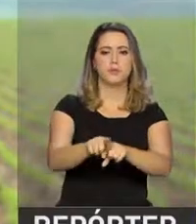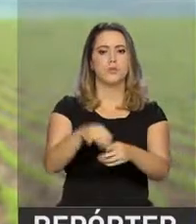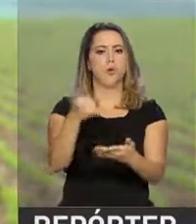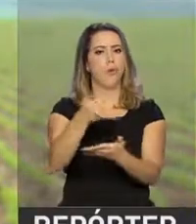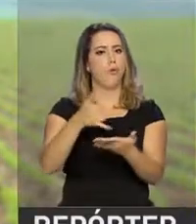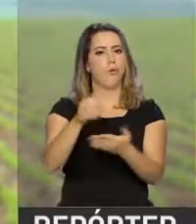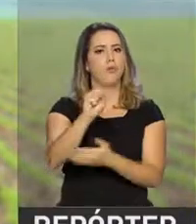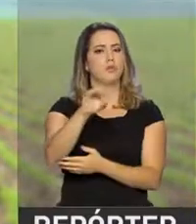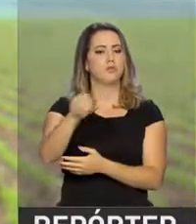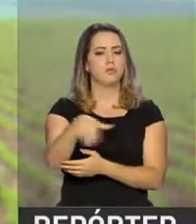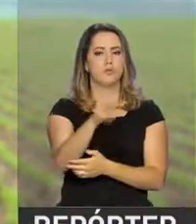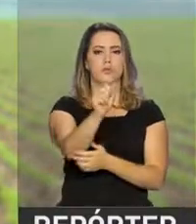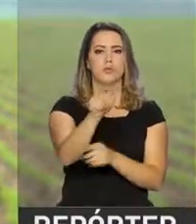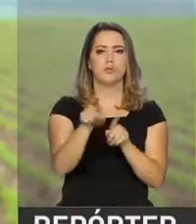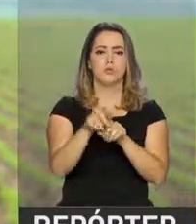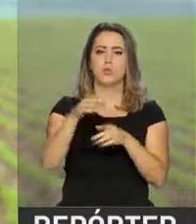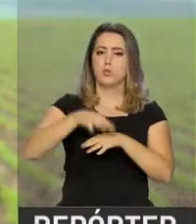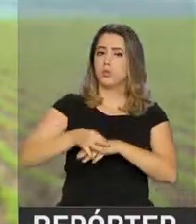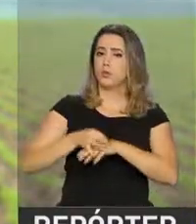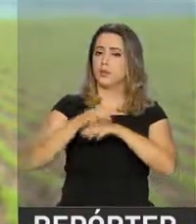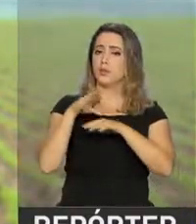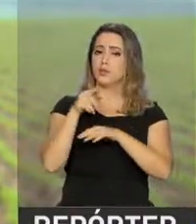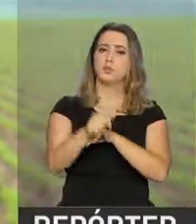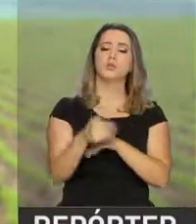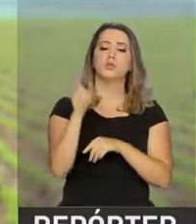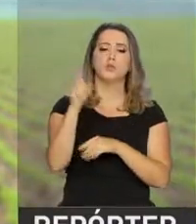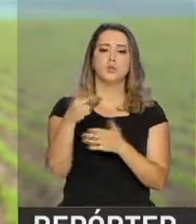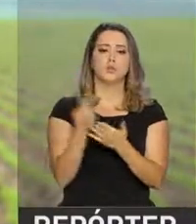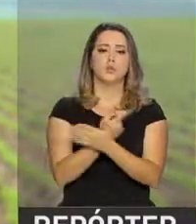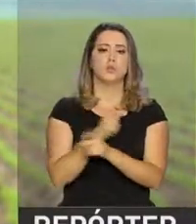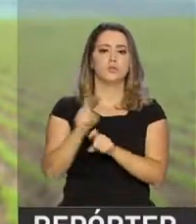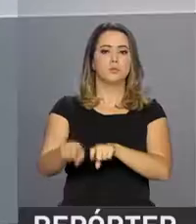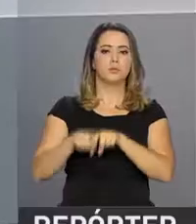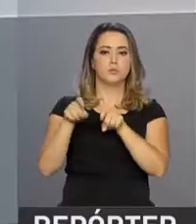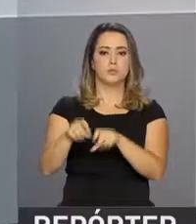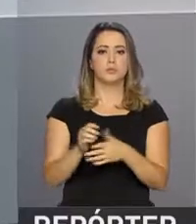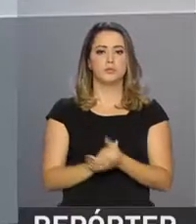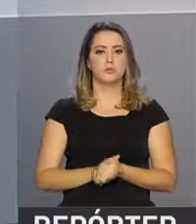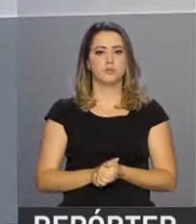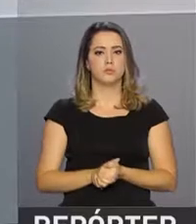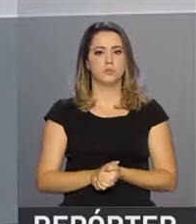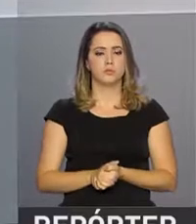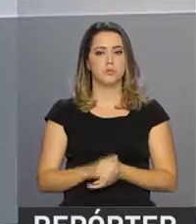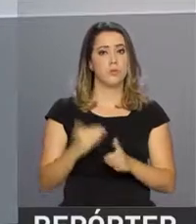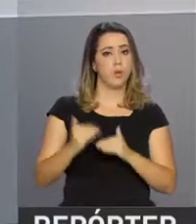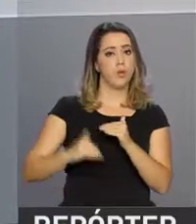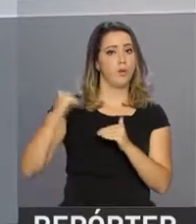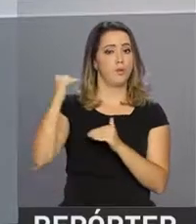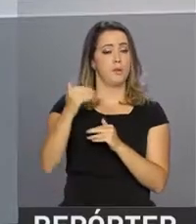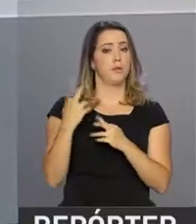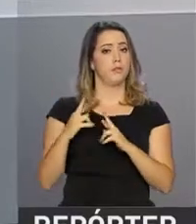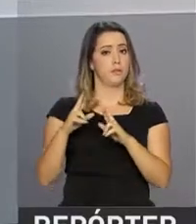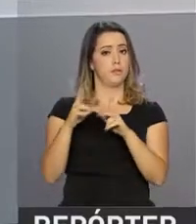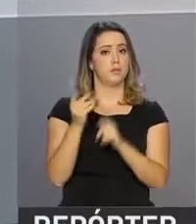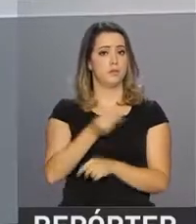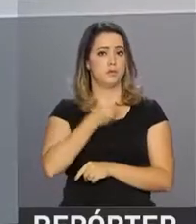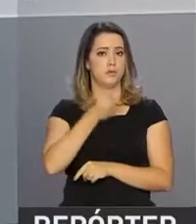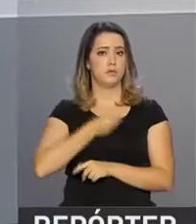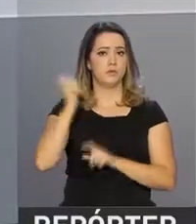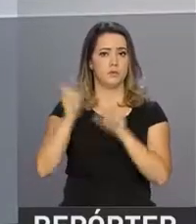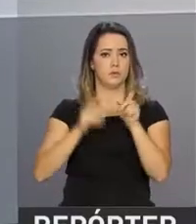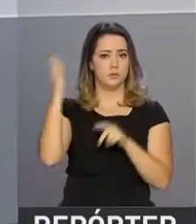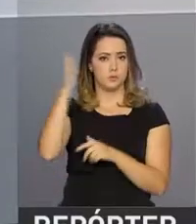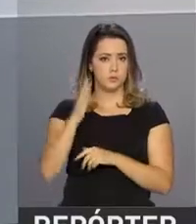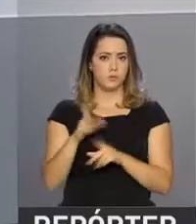óleo de soja produção de carne toda base sustentada no negócio o aumento na expectativa de vida do brasileiro